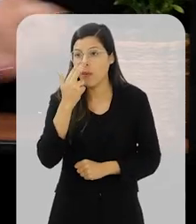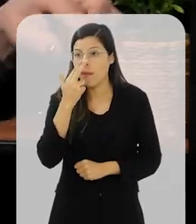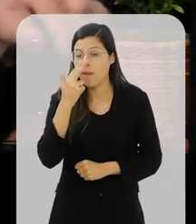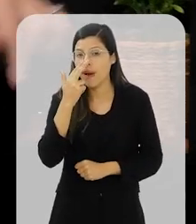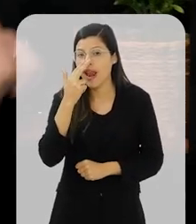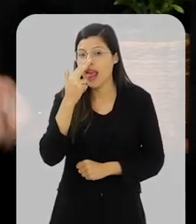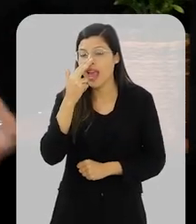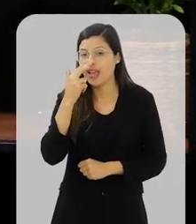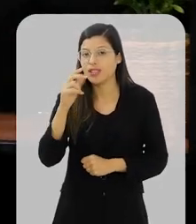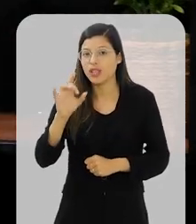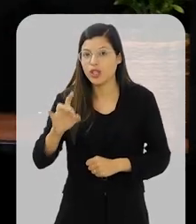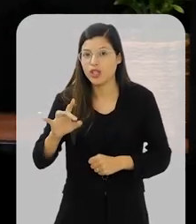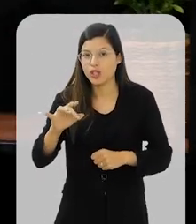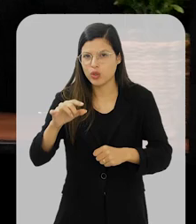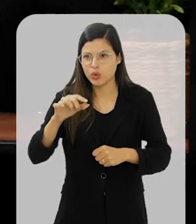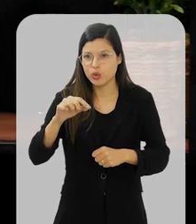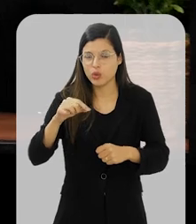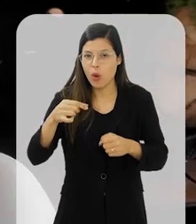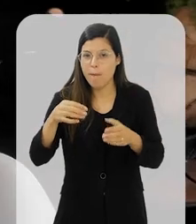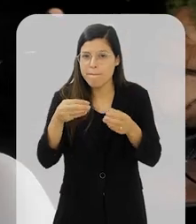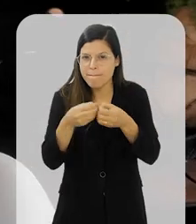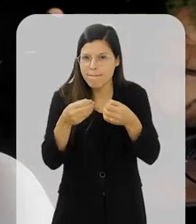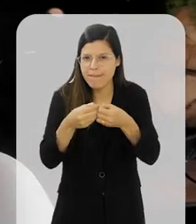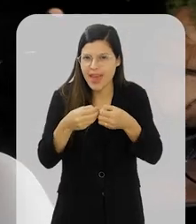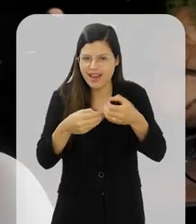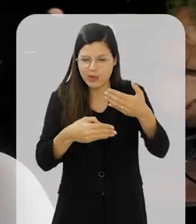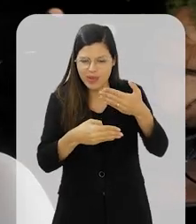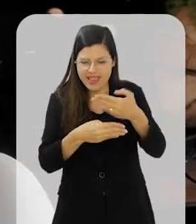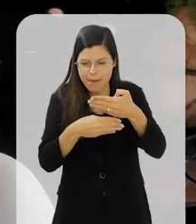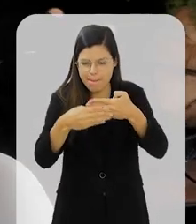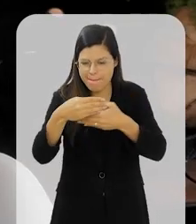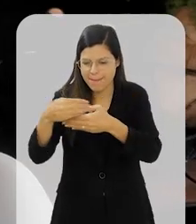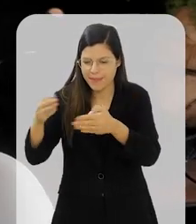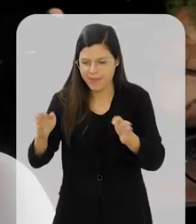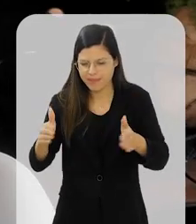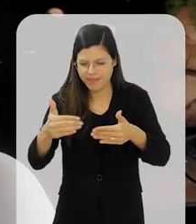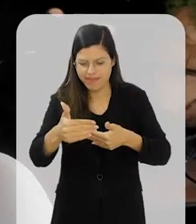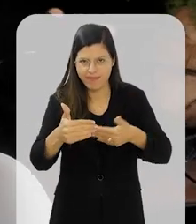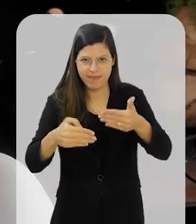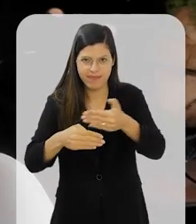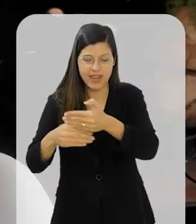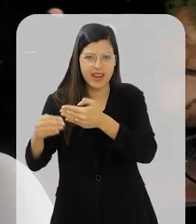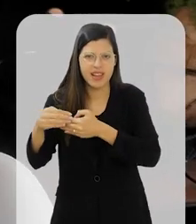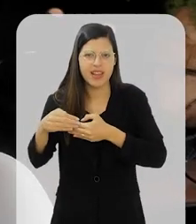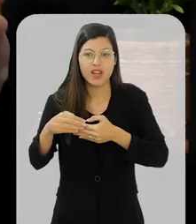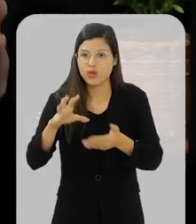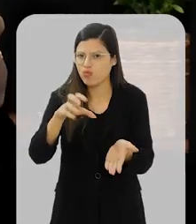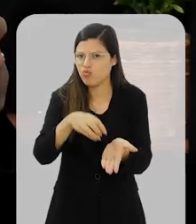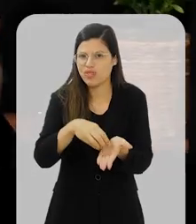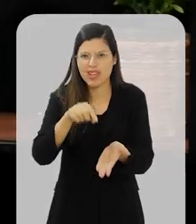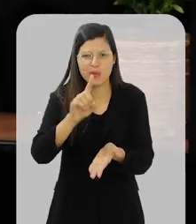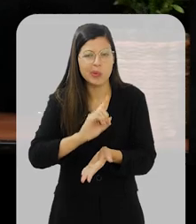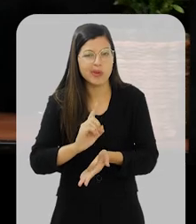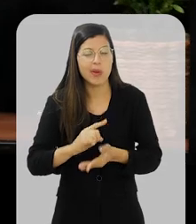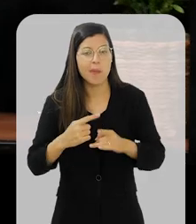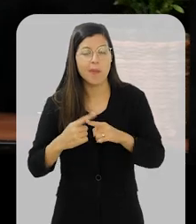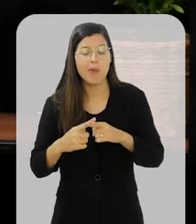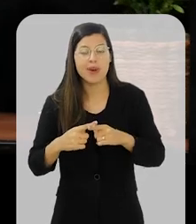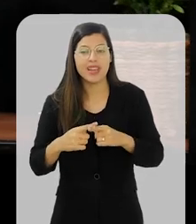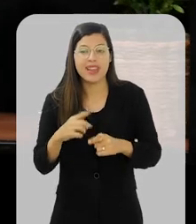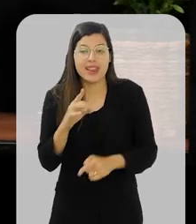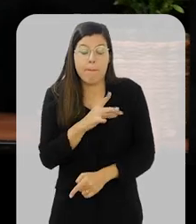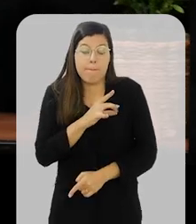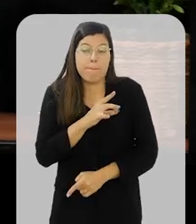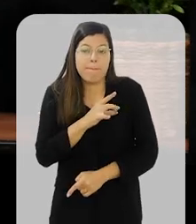na periferia da caixa, ou seja, mais próximo às paredes e menos no centro, porque ele fica mais receoso, ele tem